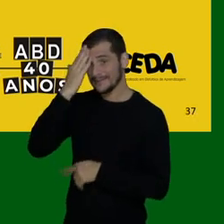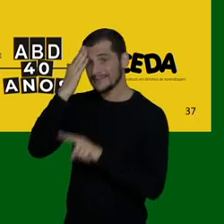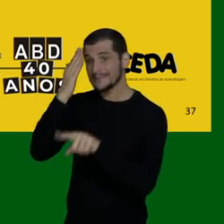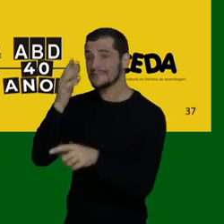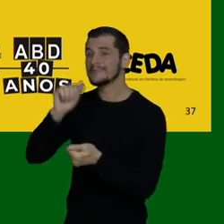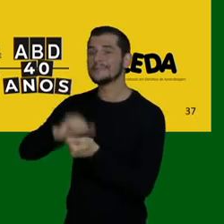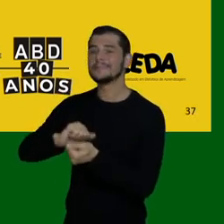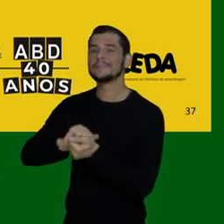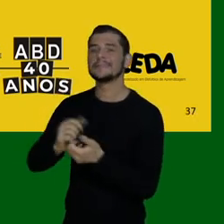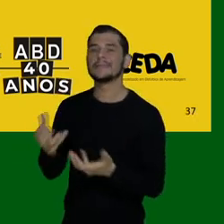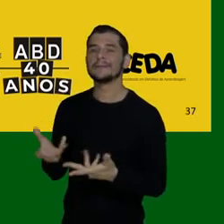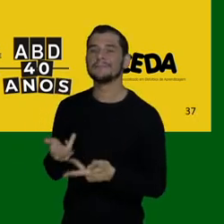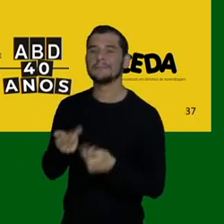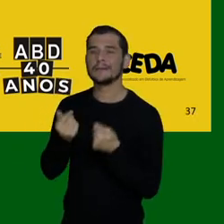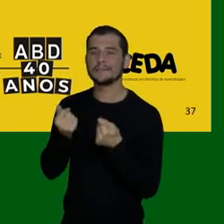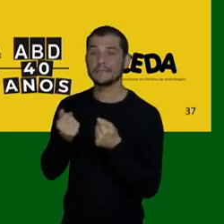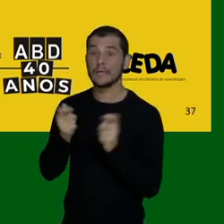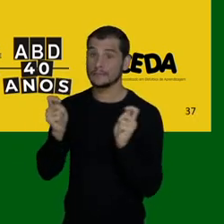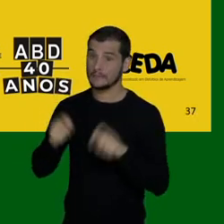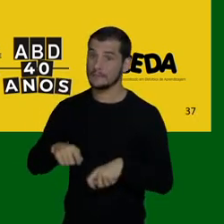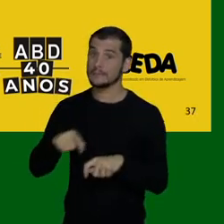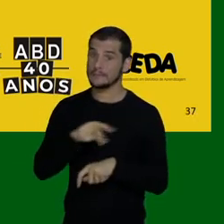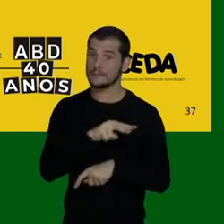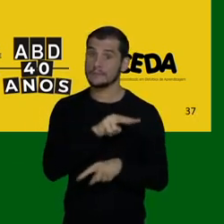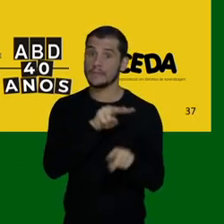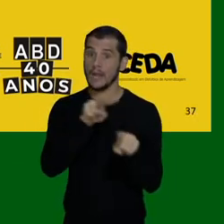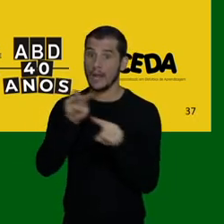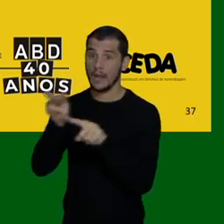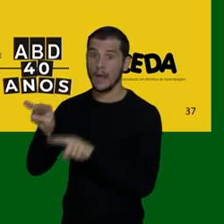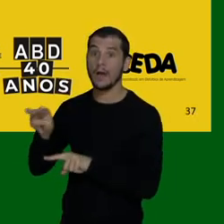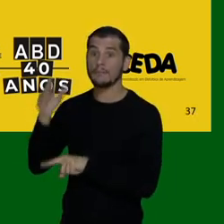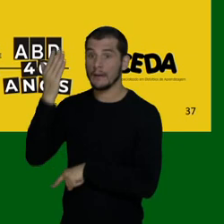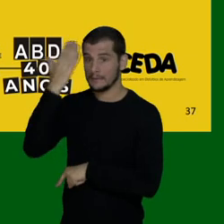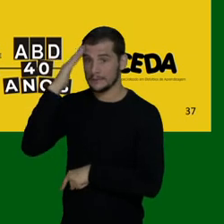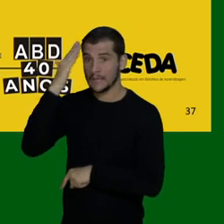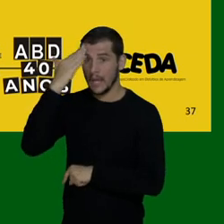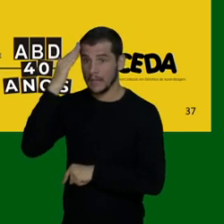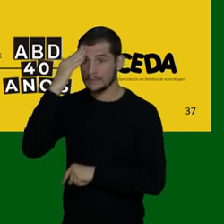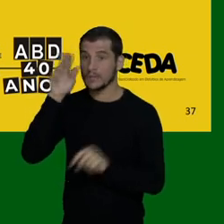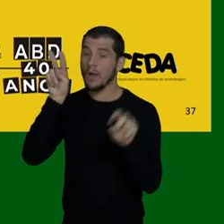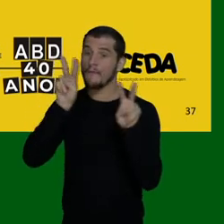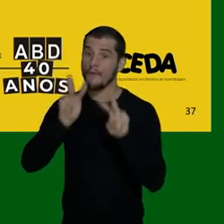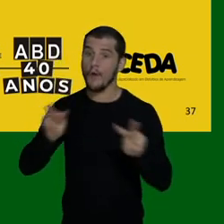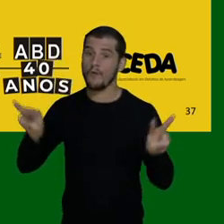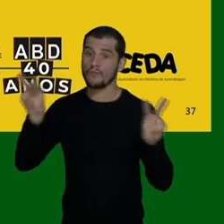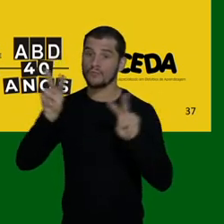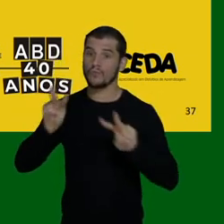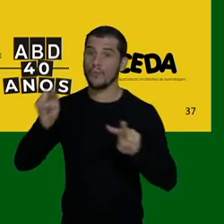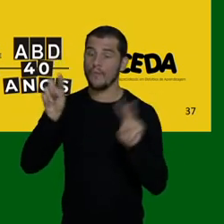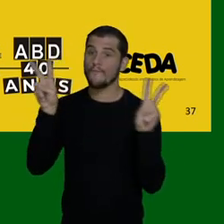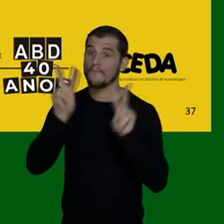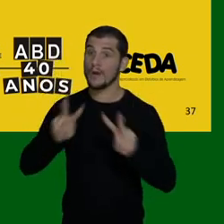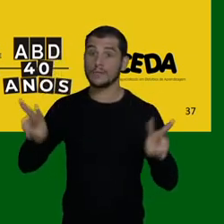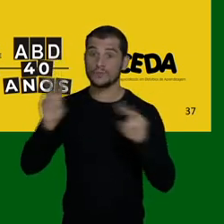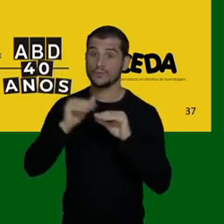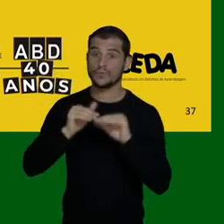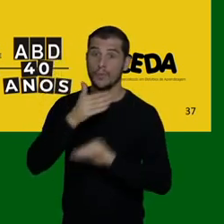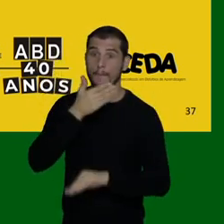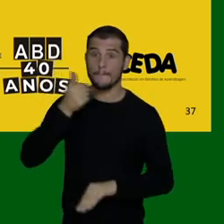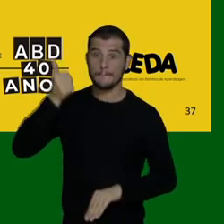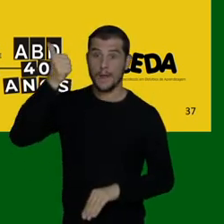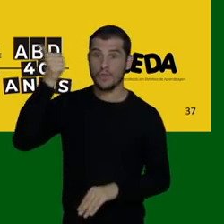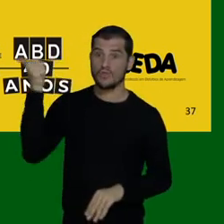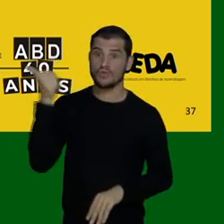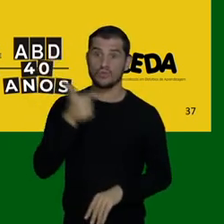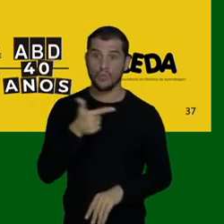eles têm uma boa compreensão e percepção visual que eu já falei que eles processam visualmente muito melhor então se a